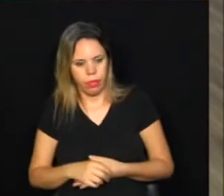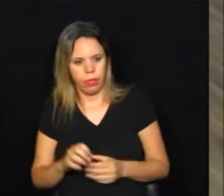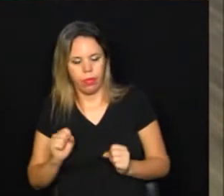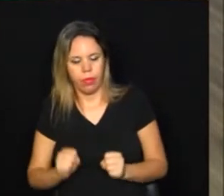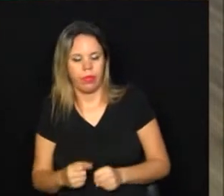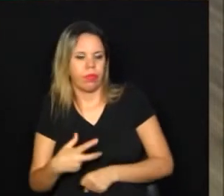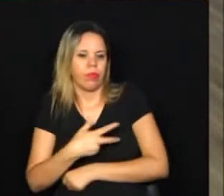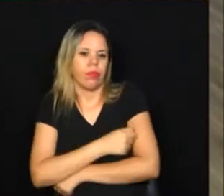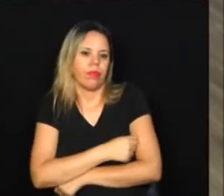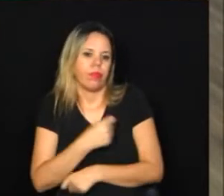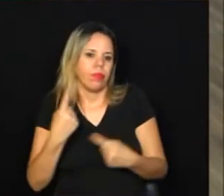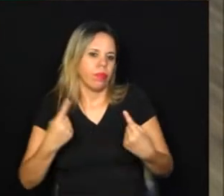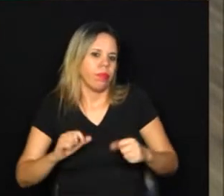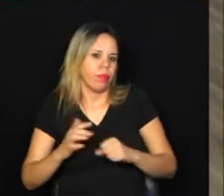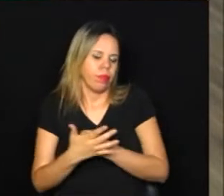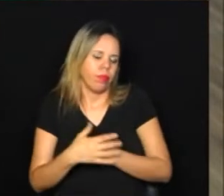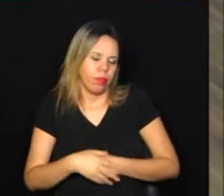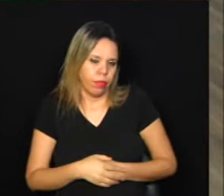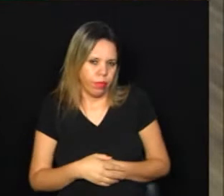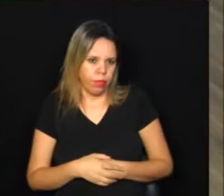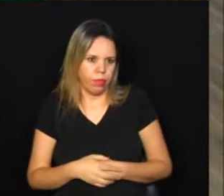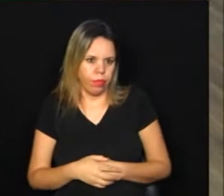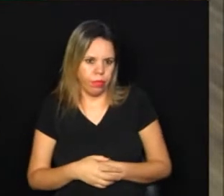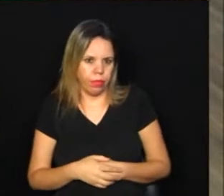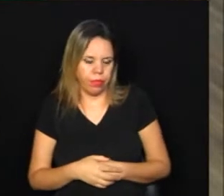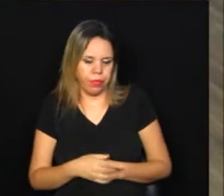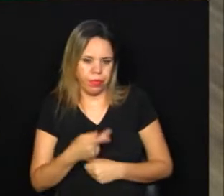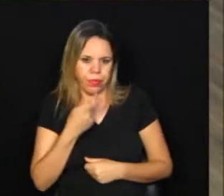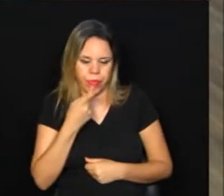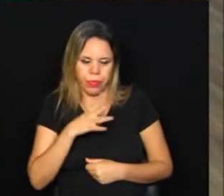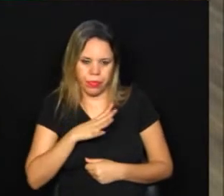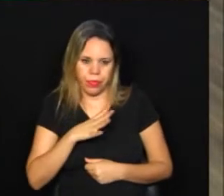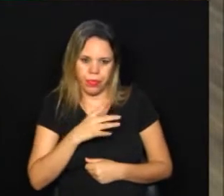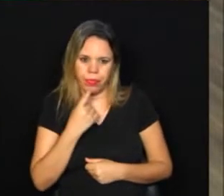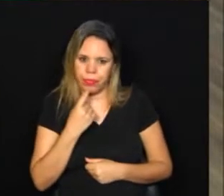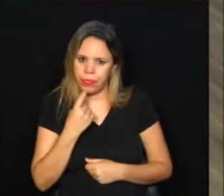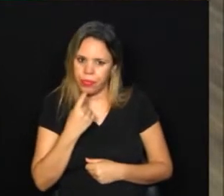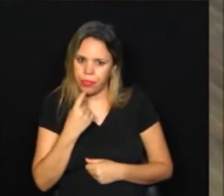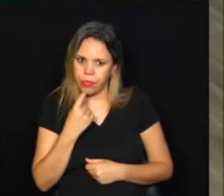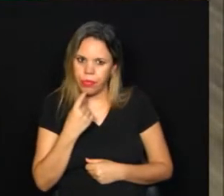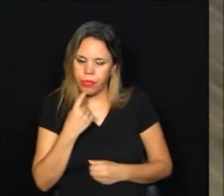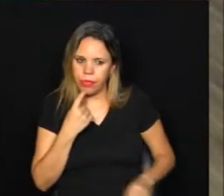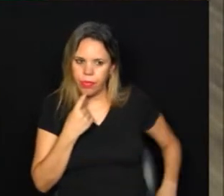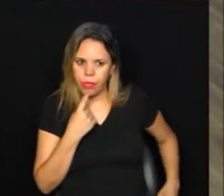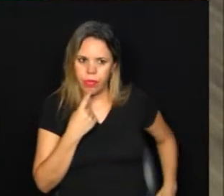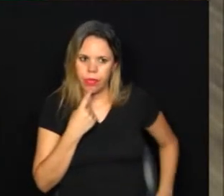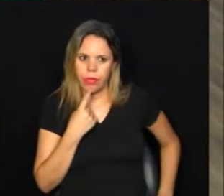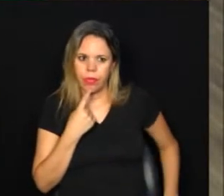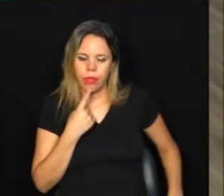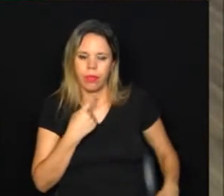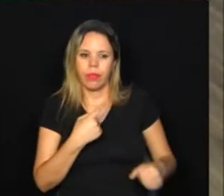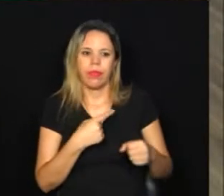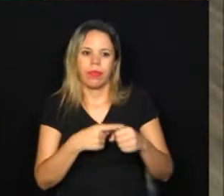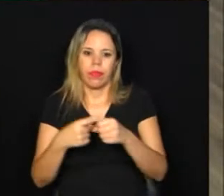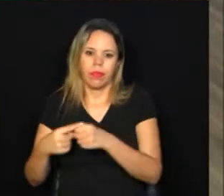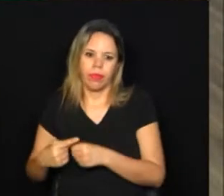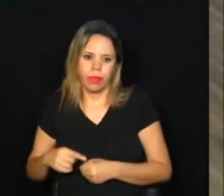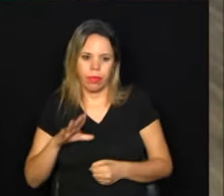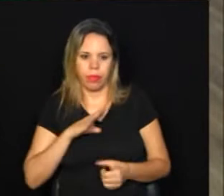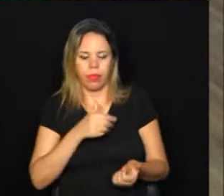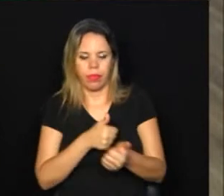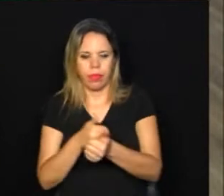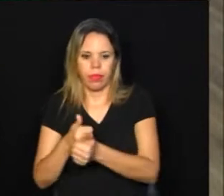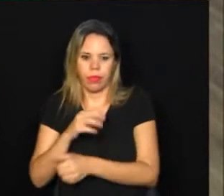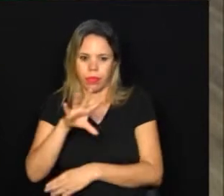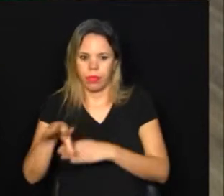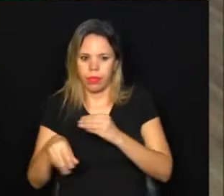ser vacinado contra a Covid-19. A gente está falando da cidade de Campinas, mas as cidades da nossa região também estão